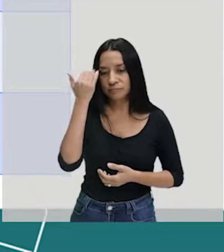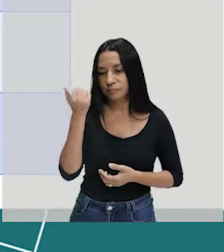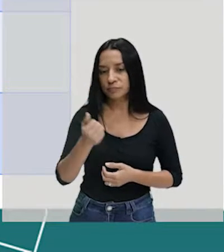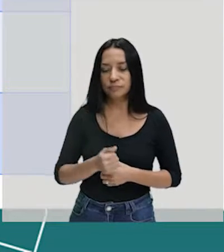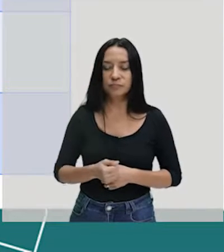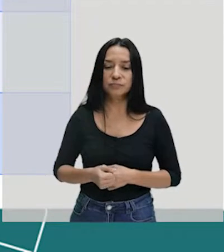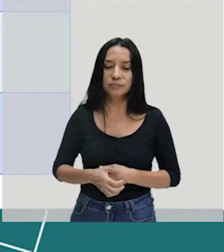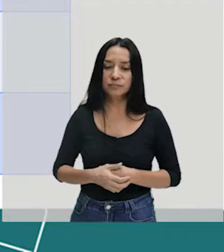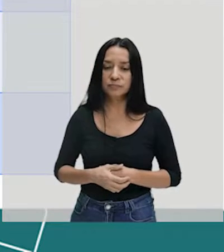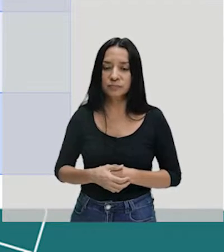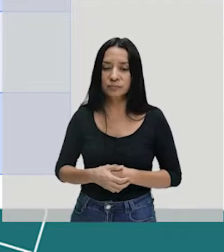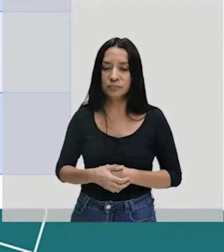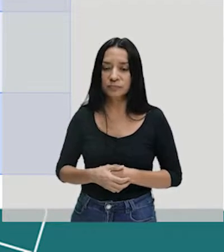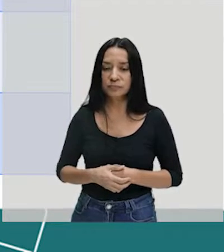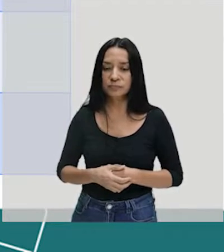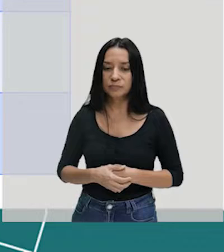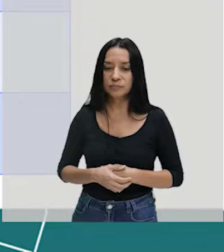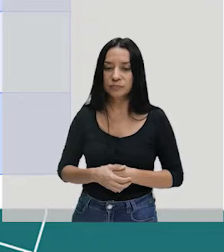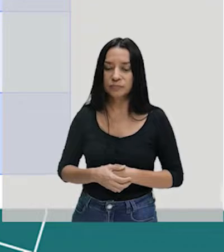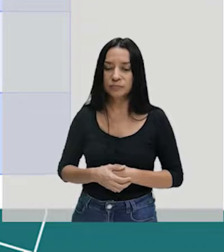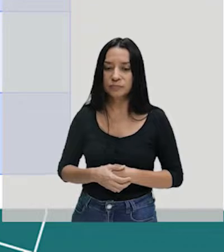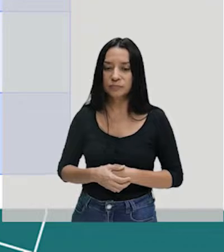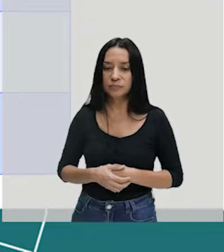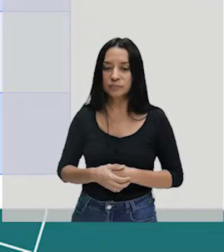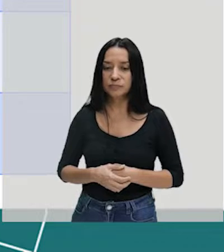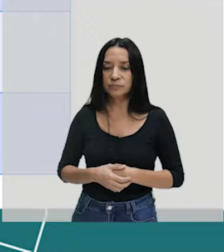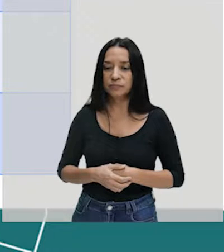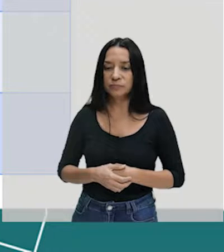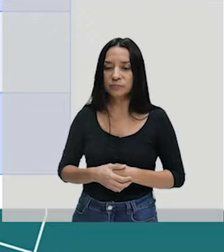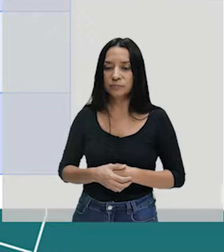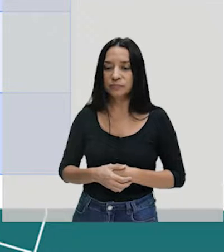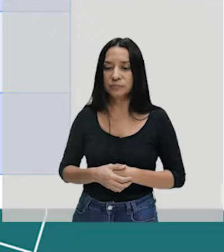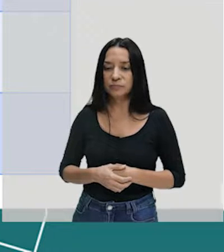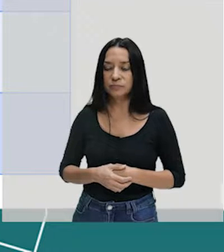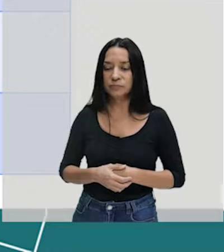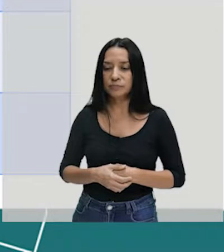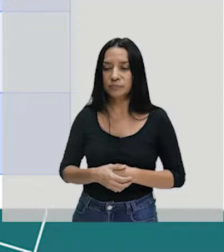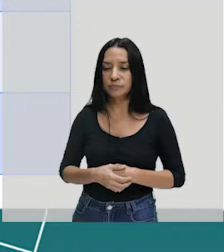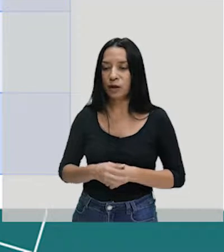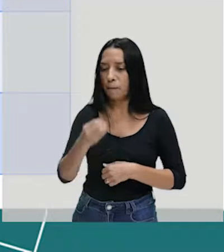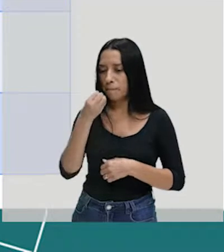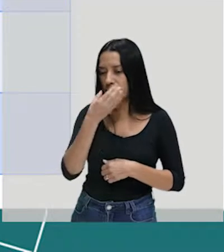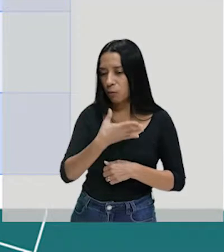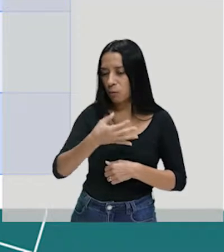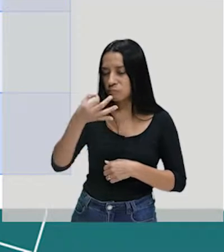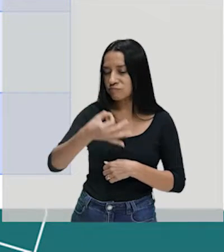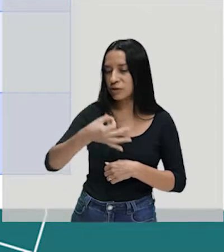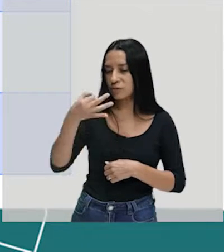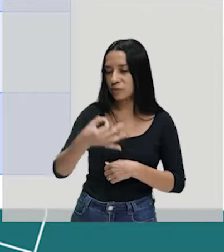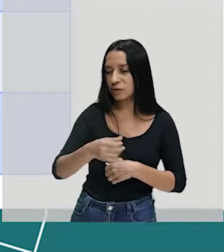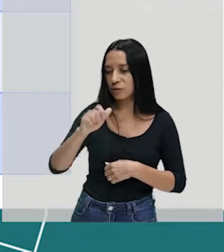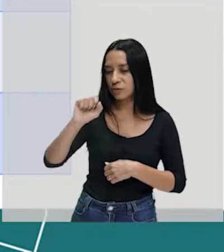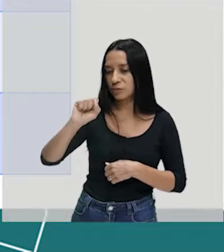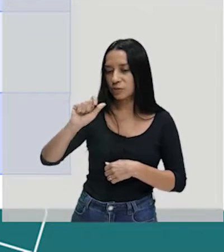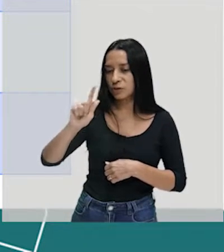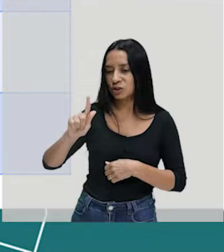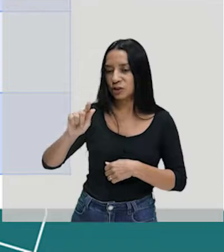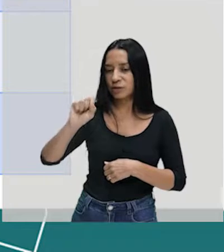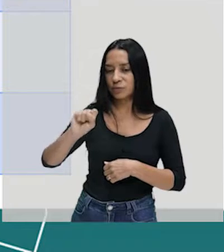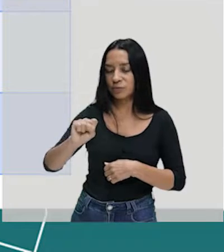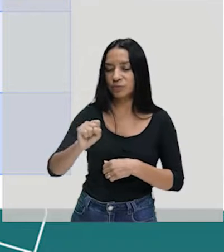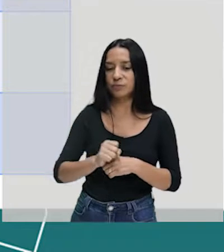sei né quando você quer falar com você desconhece algo o g e o oito Greyck ótimo Maravilhoso Fantástico